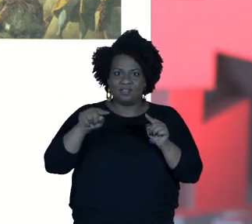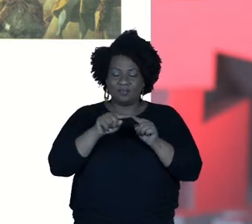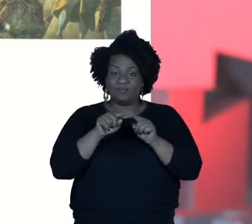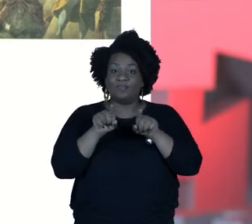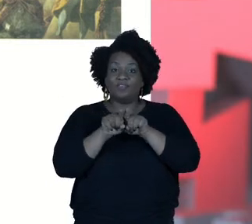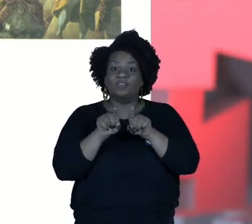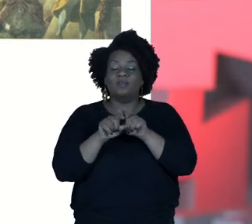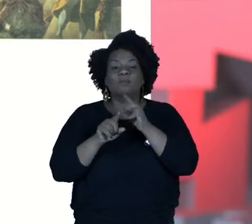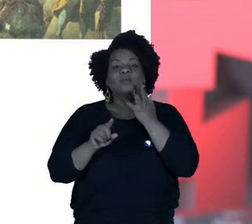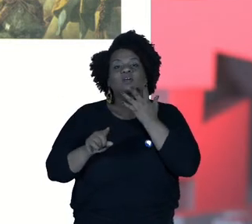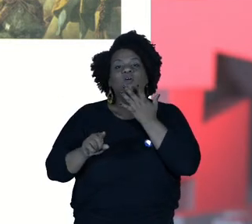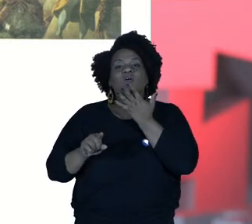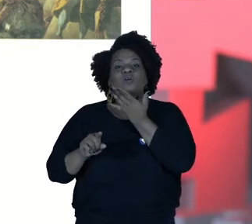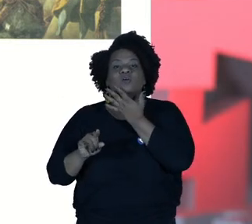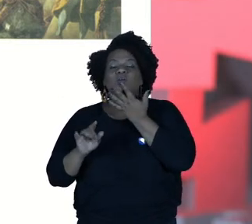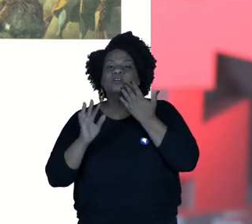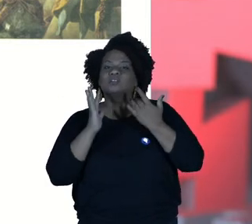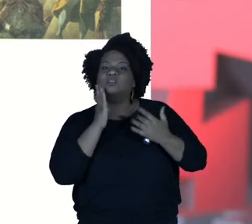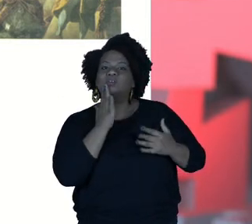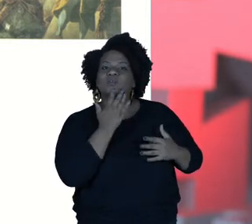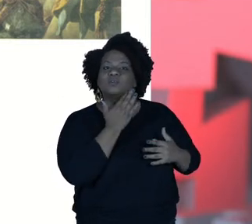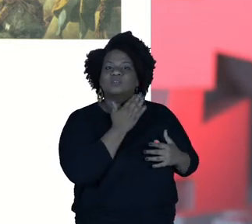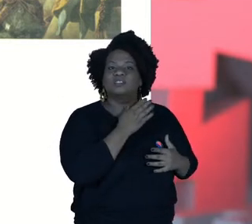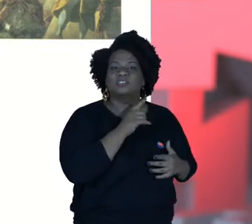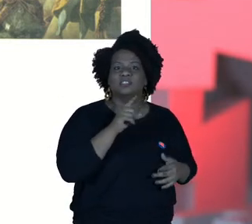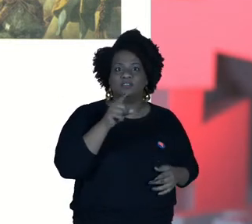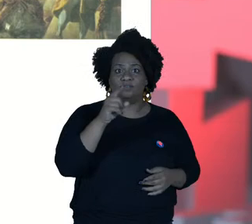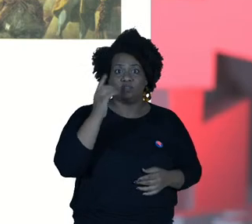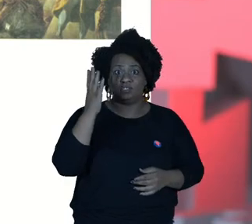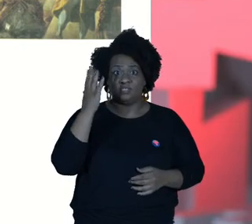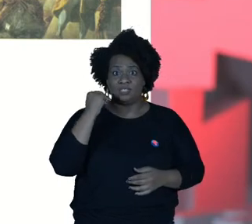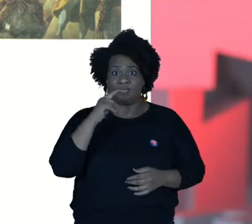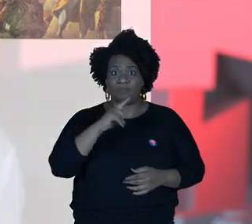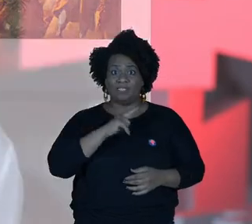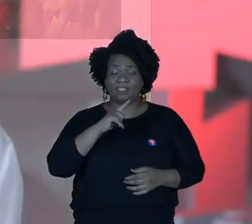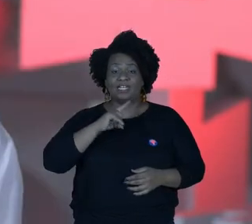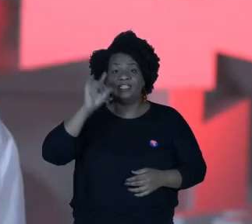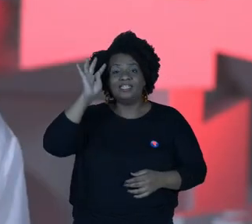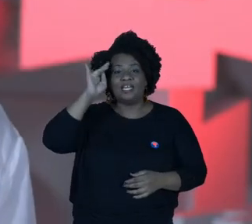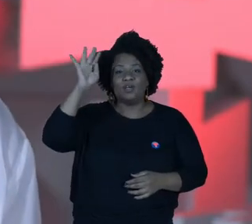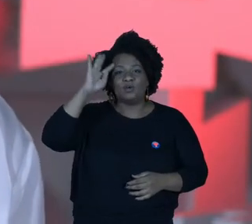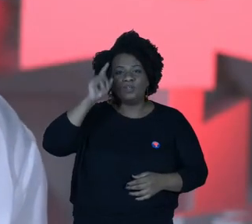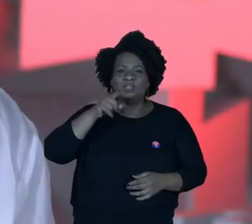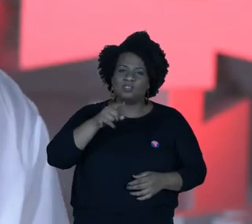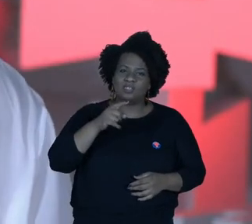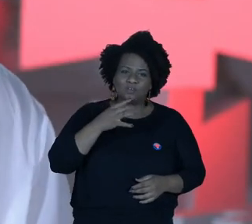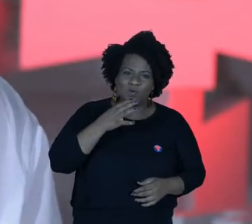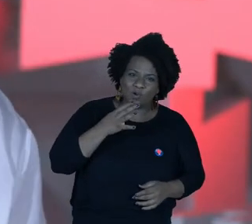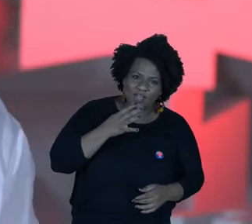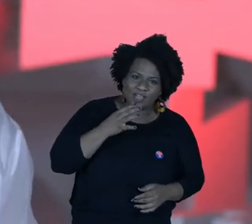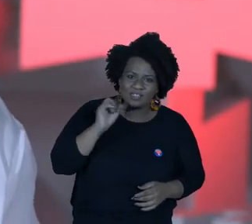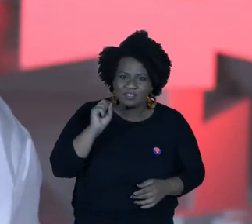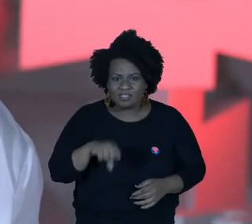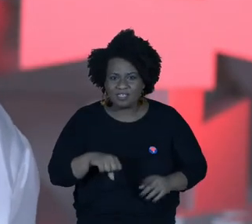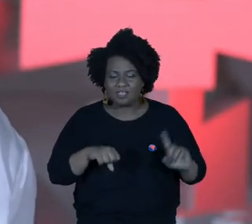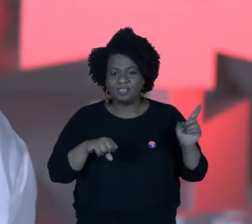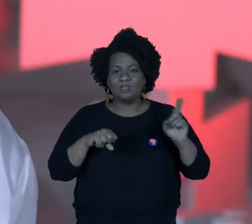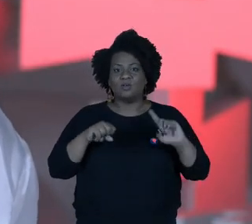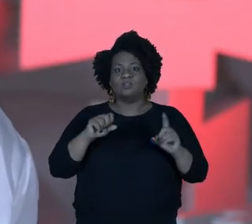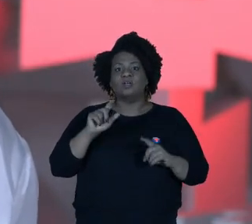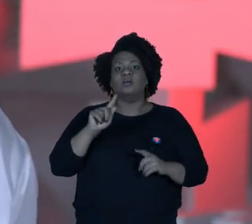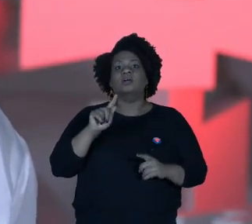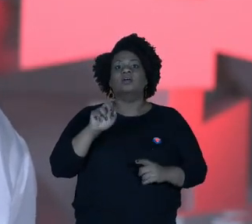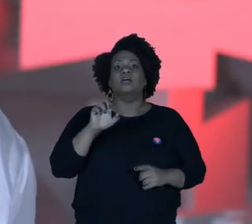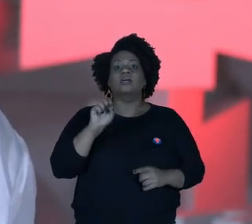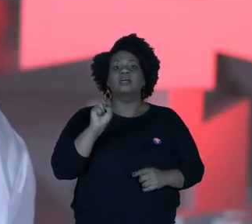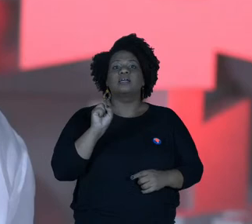cores primárias. Vocês sabem que dentro da teoria da Gestalt, não sei se vocês conhecem, é uma das formas que a gente